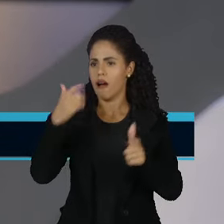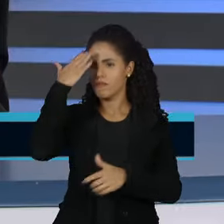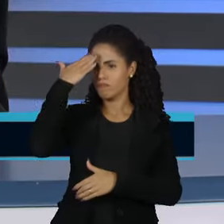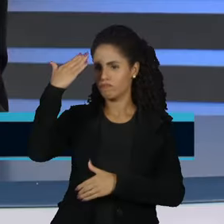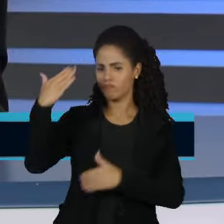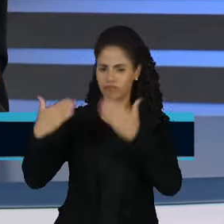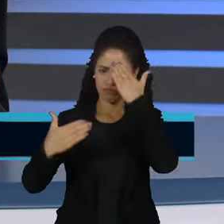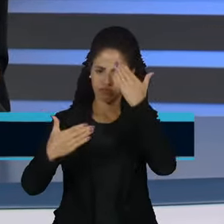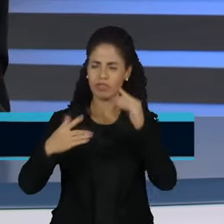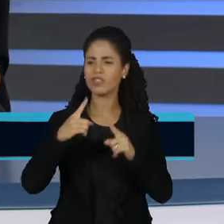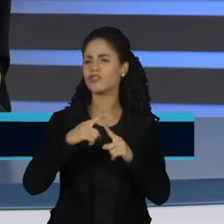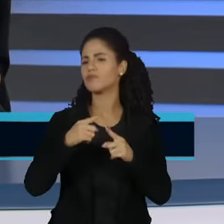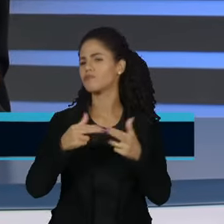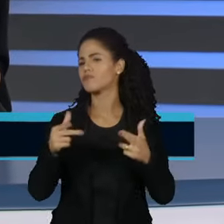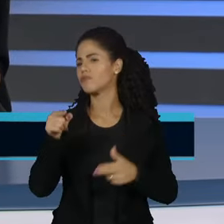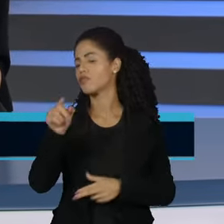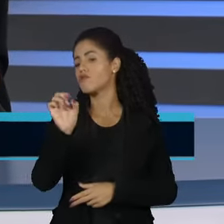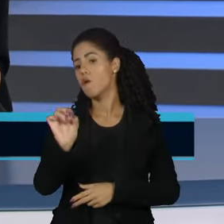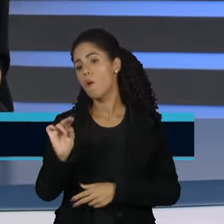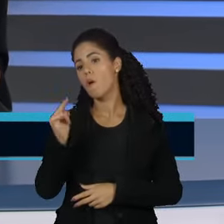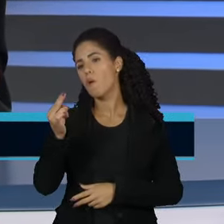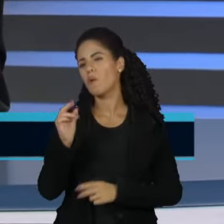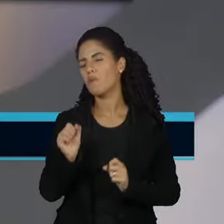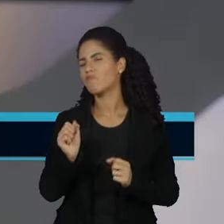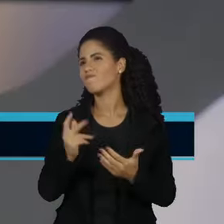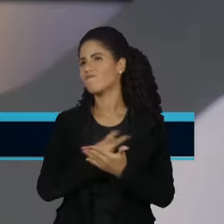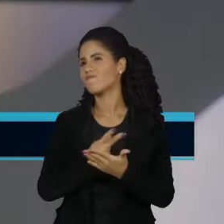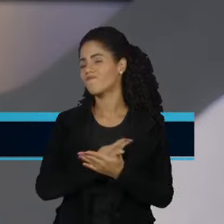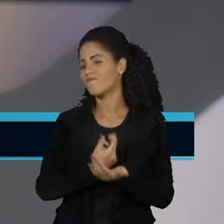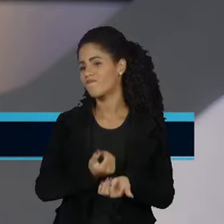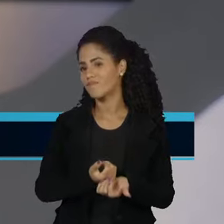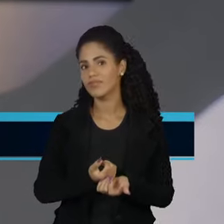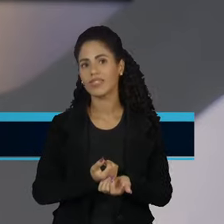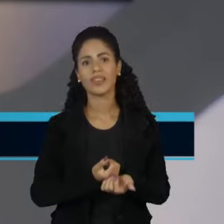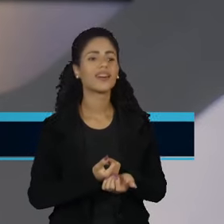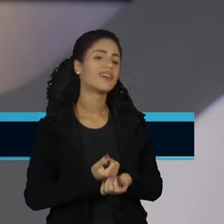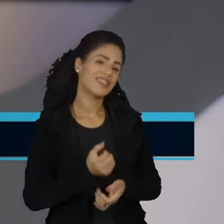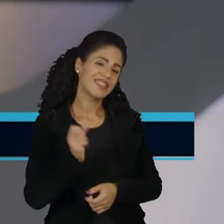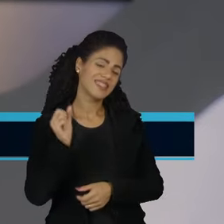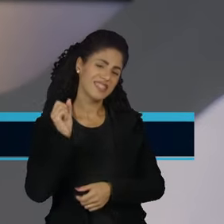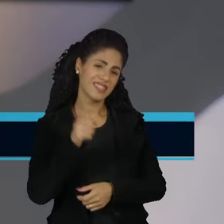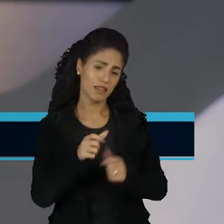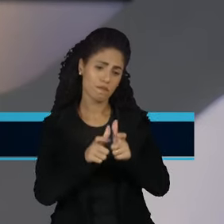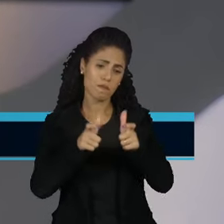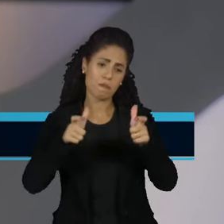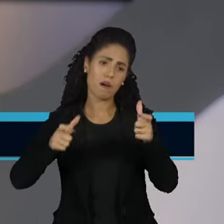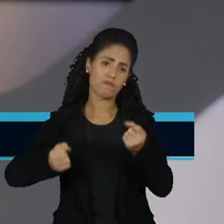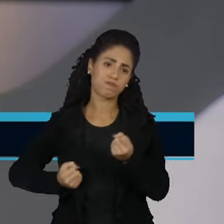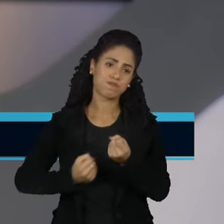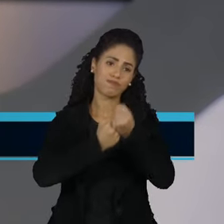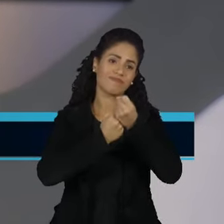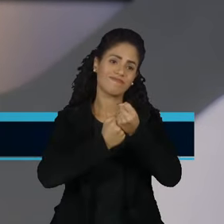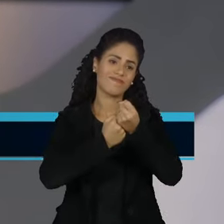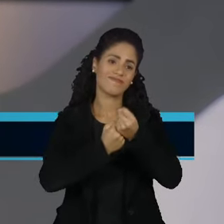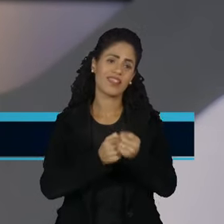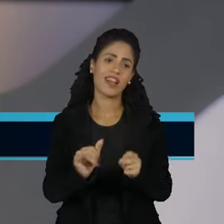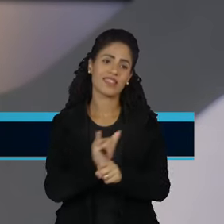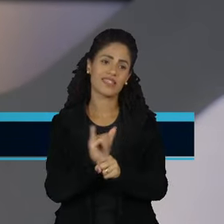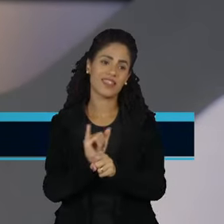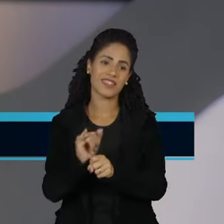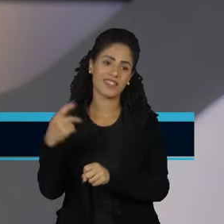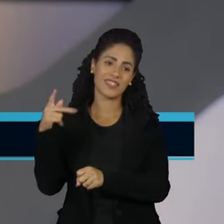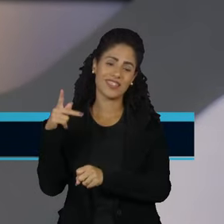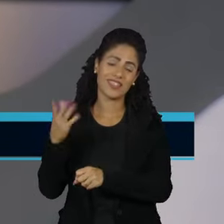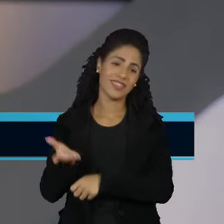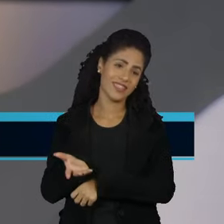esse tipo de movimento ou pode ser um tiro no pé? Ele tem ganhado, né? Na verdade, essa estratégia ele usa cada